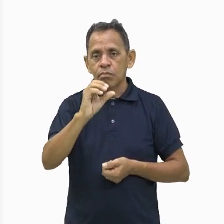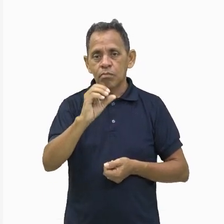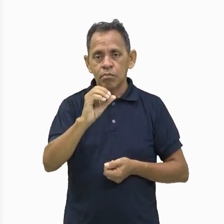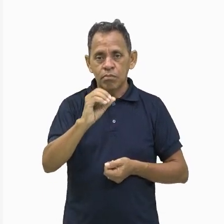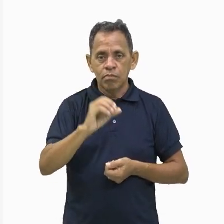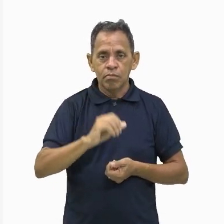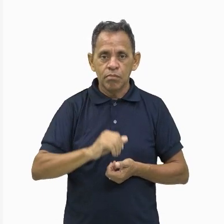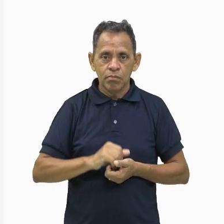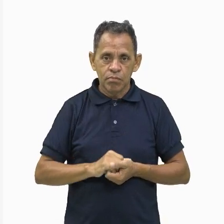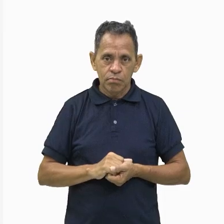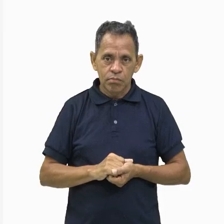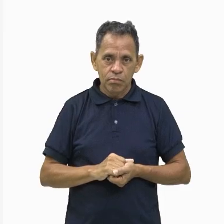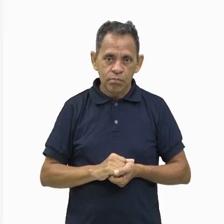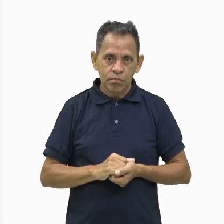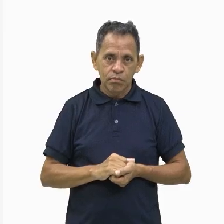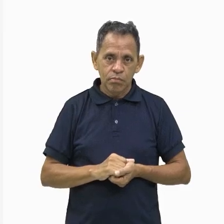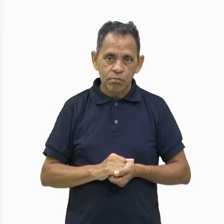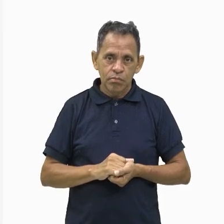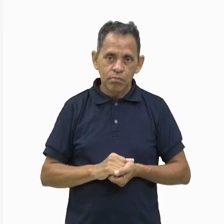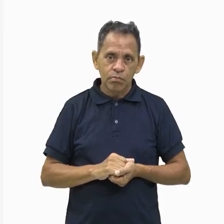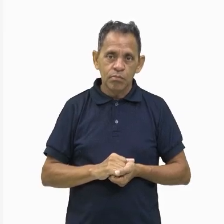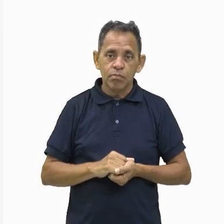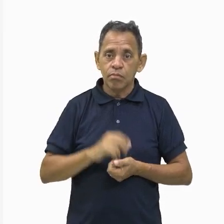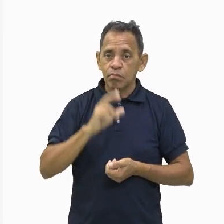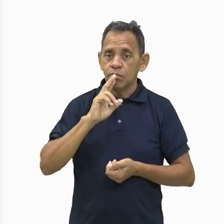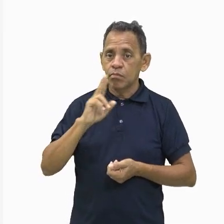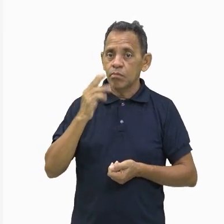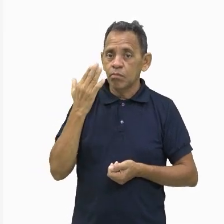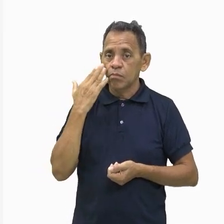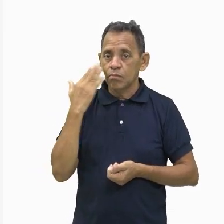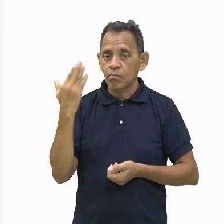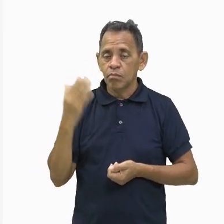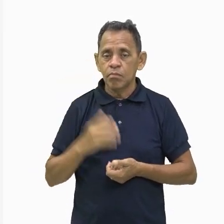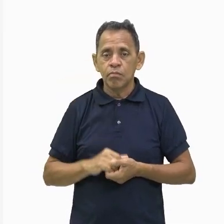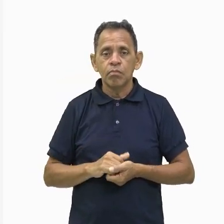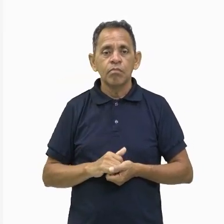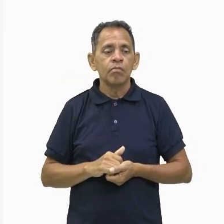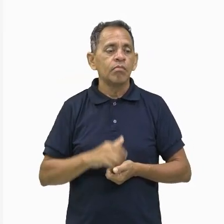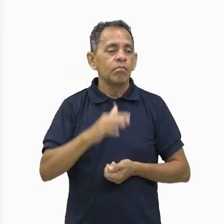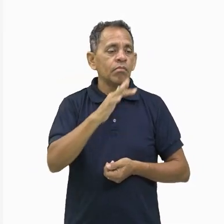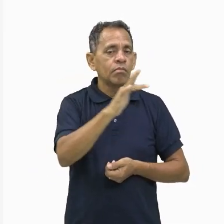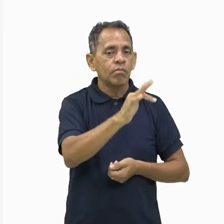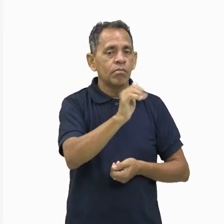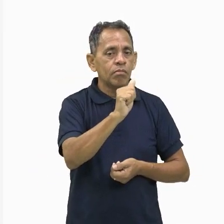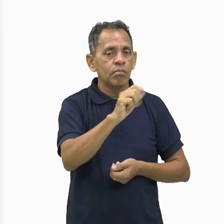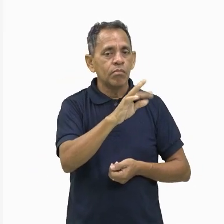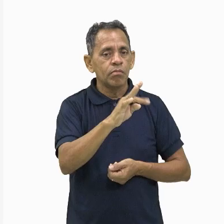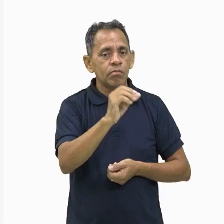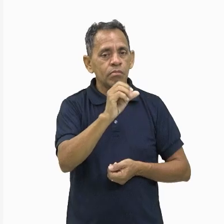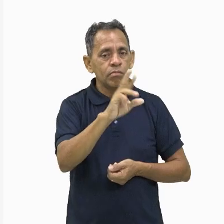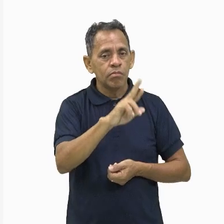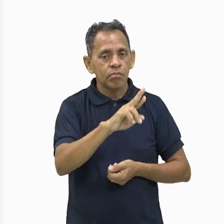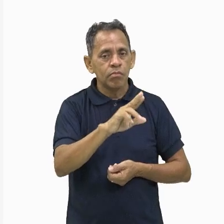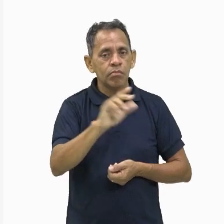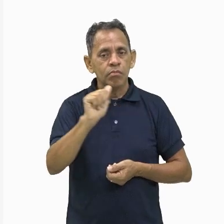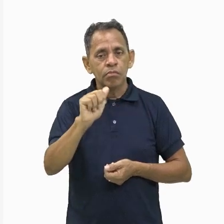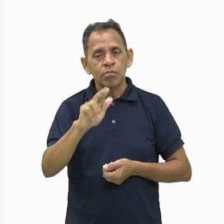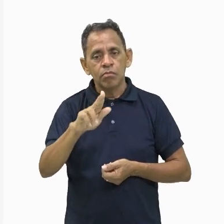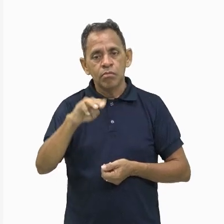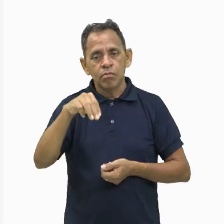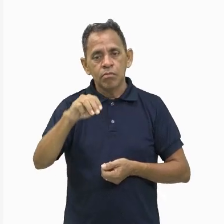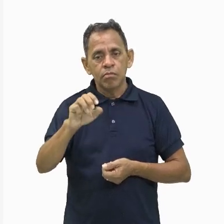essa resposta aqui, essa resposta é o nosso fator de aumento, tá bom? Lembre, fator de